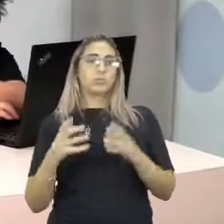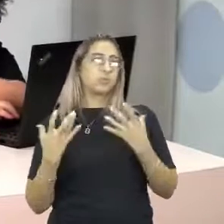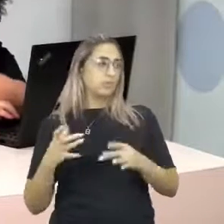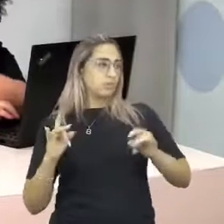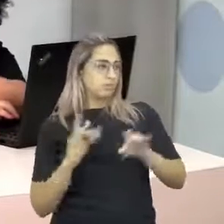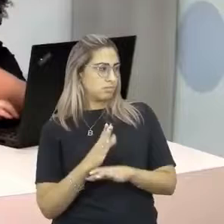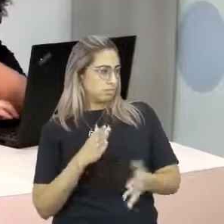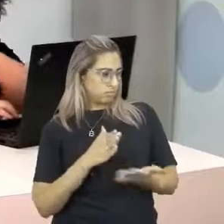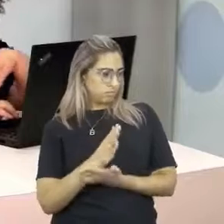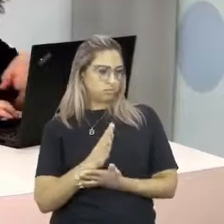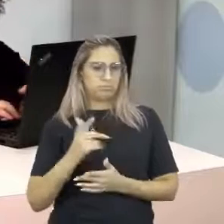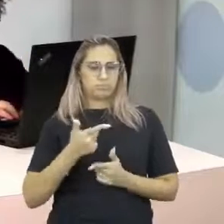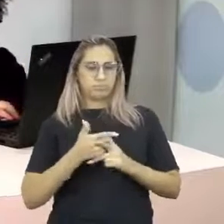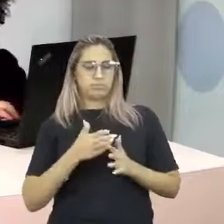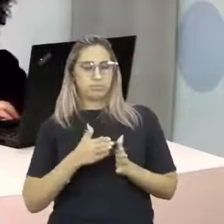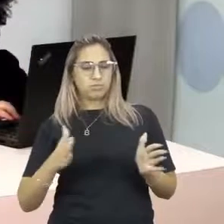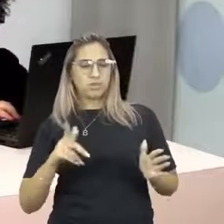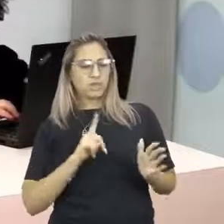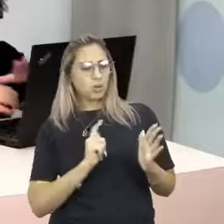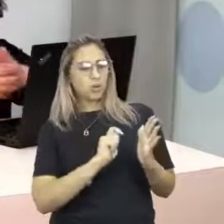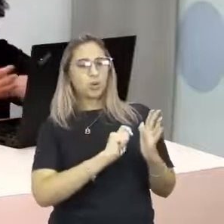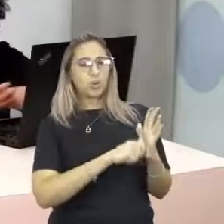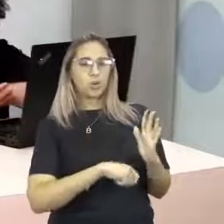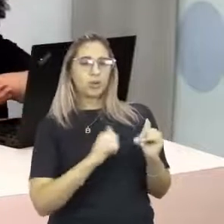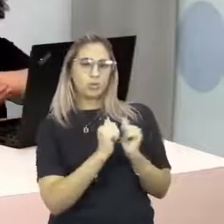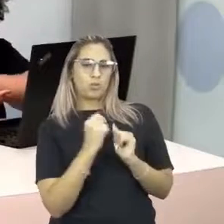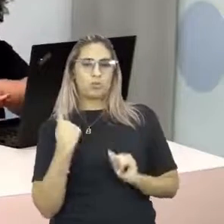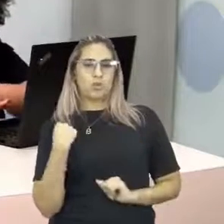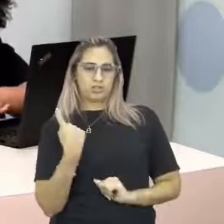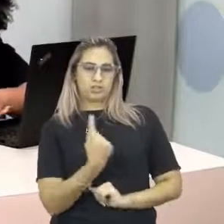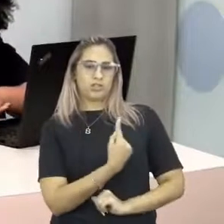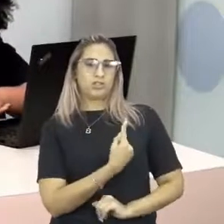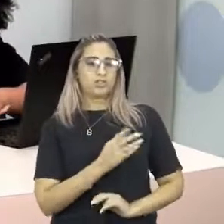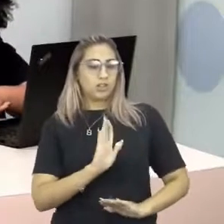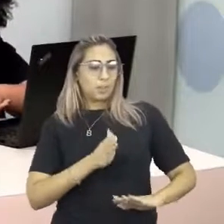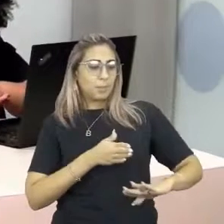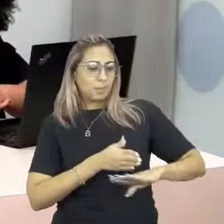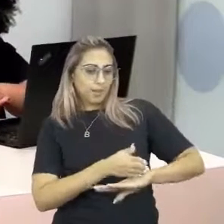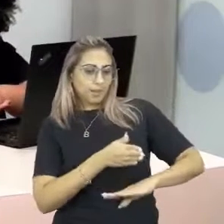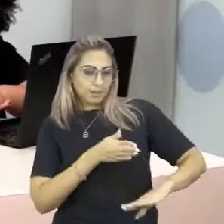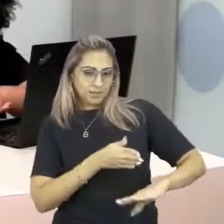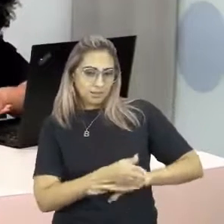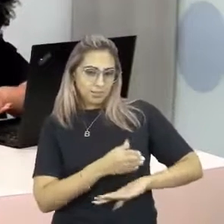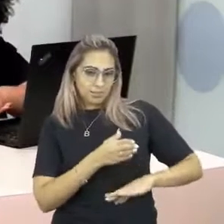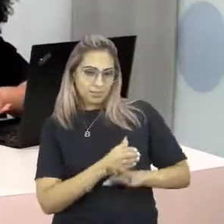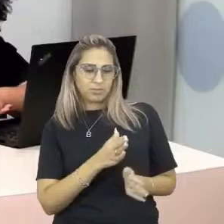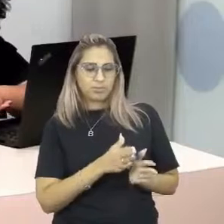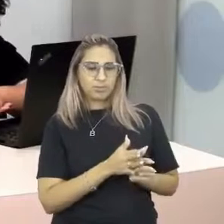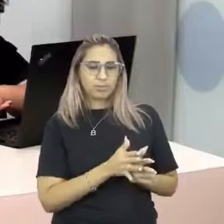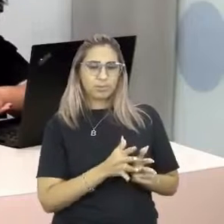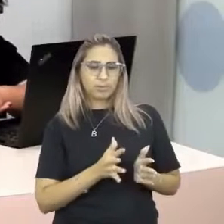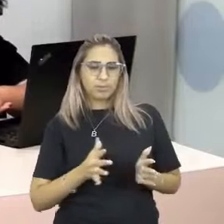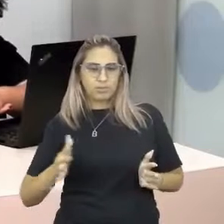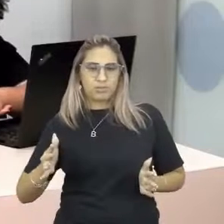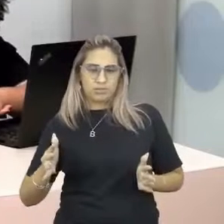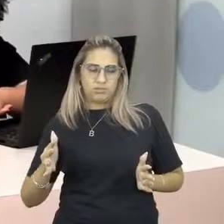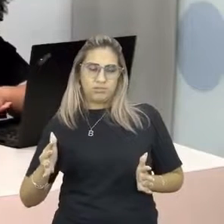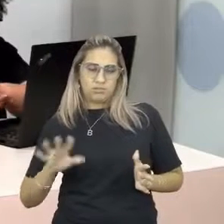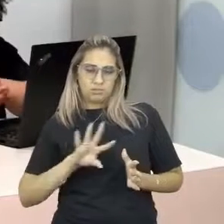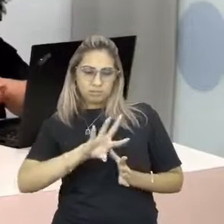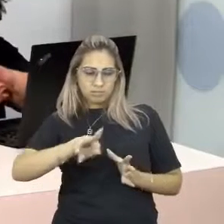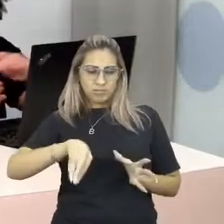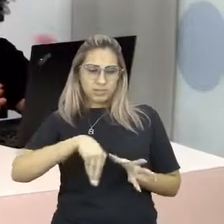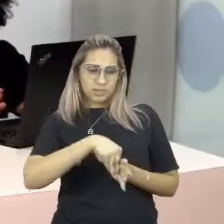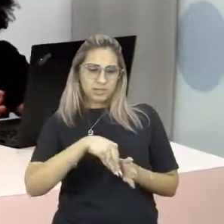celebrar contrato ou que já tenham contrato conosco e que participarão do processo inicial de atribuição de classes e